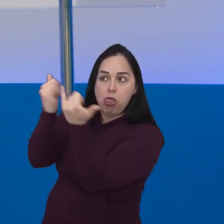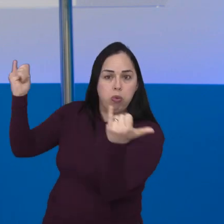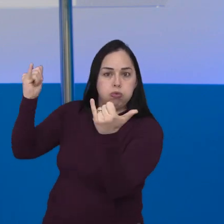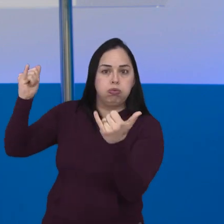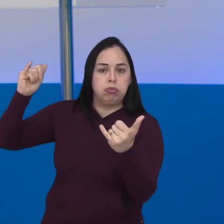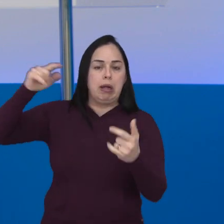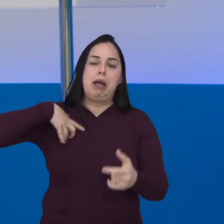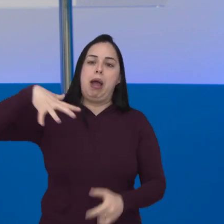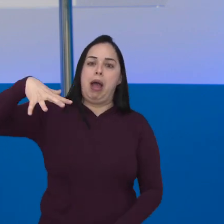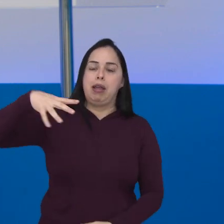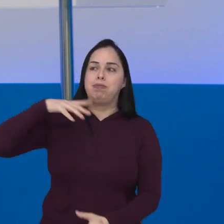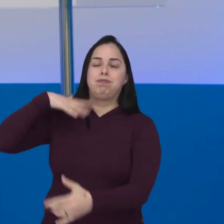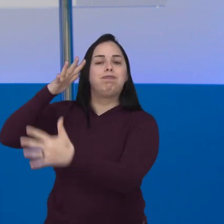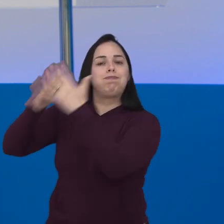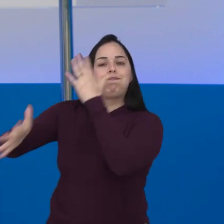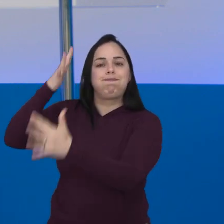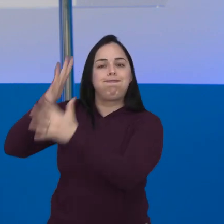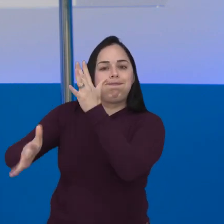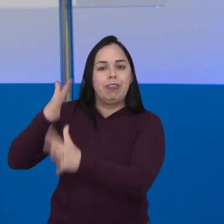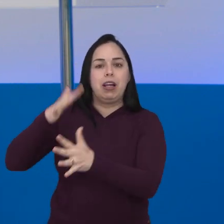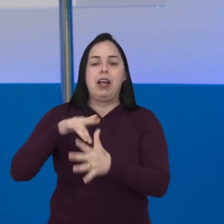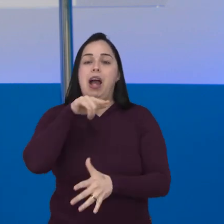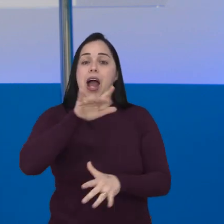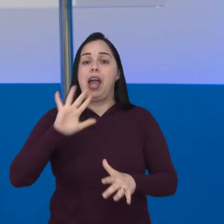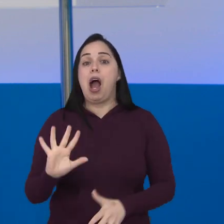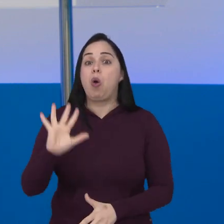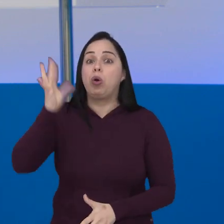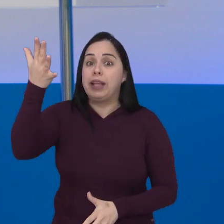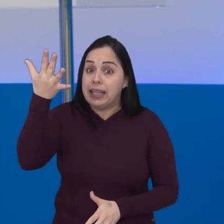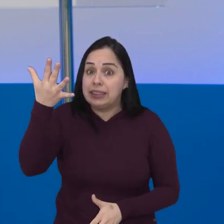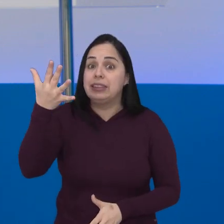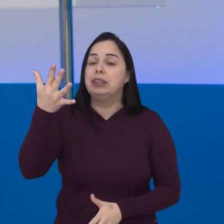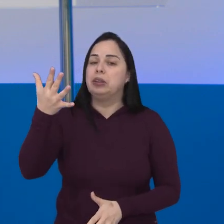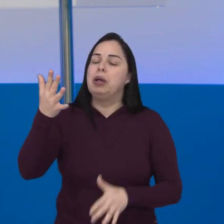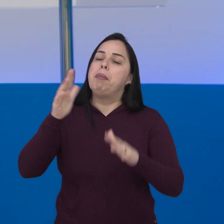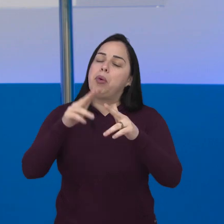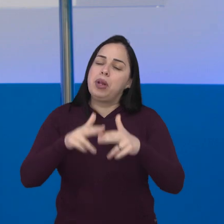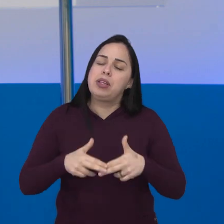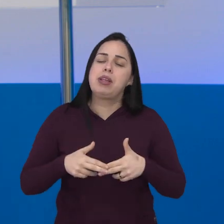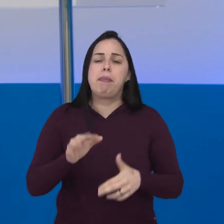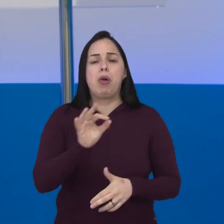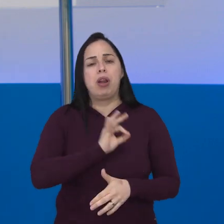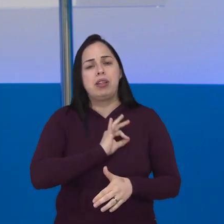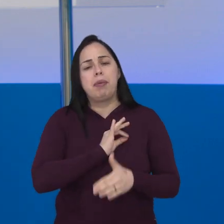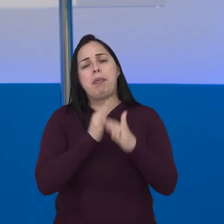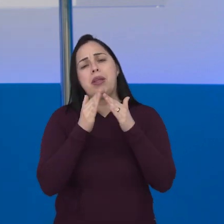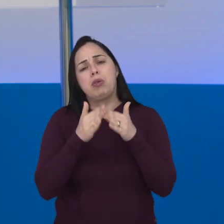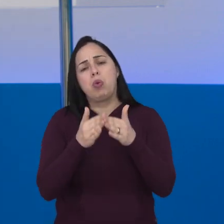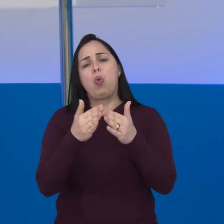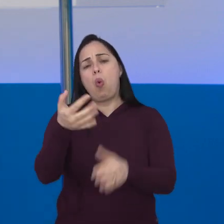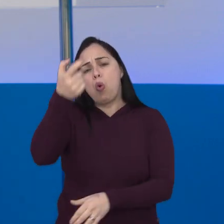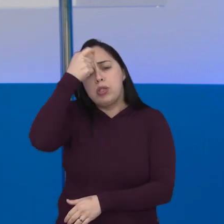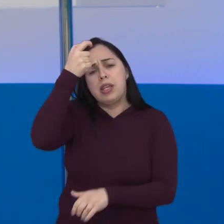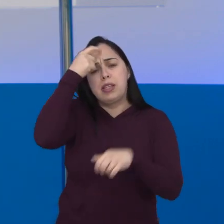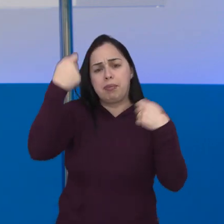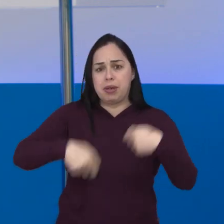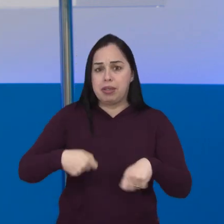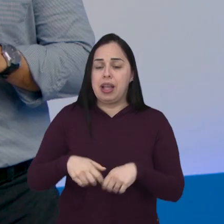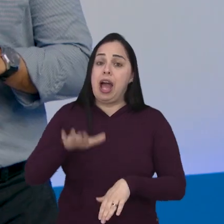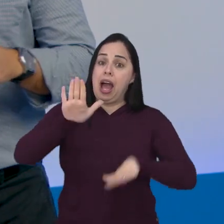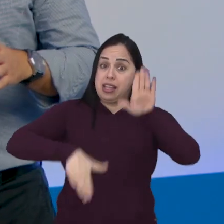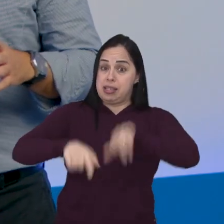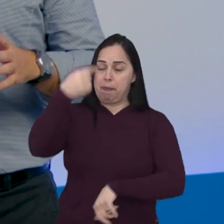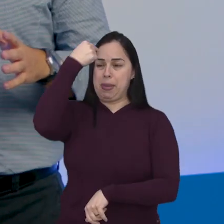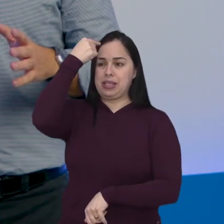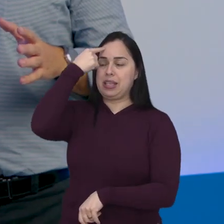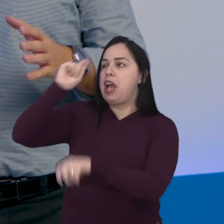na fiação. Nesse período de férias, as ocorrências aumentam, então o pedido das autoridades é por consciência. Pode ser